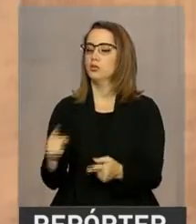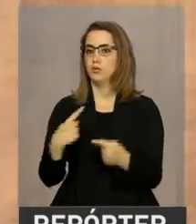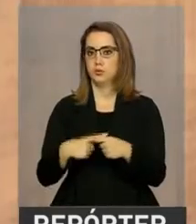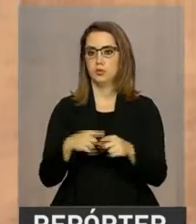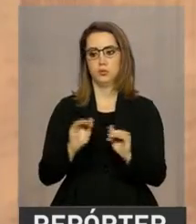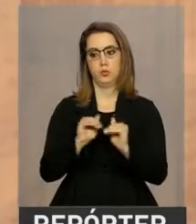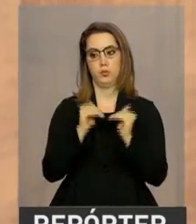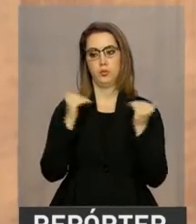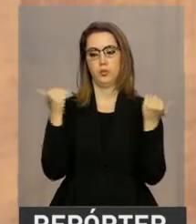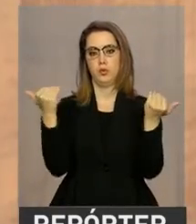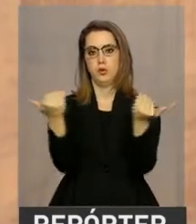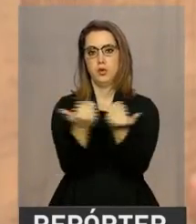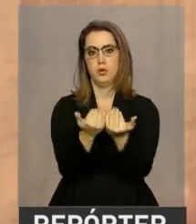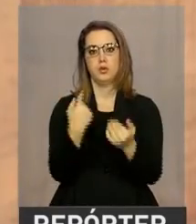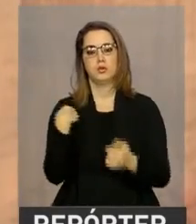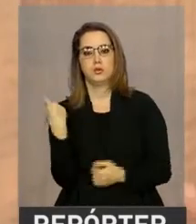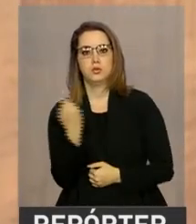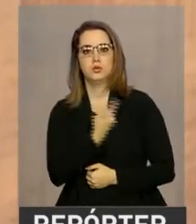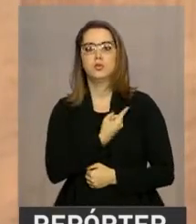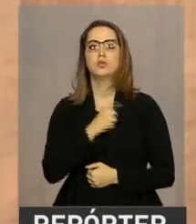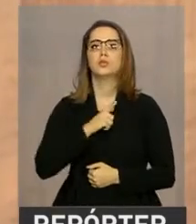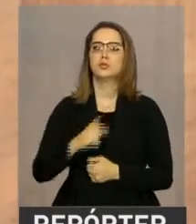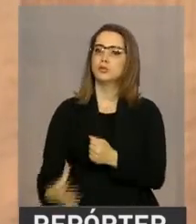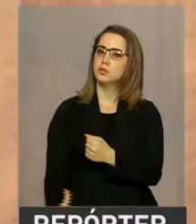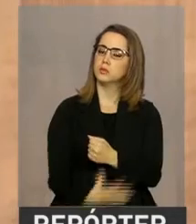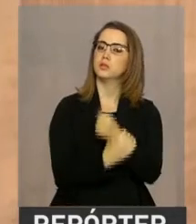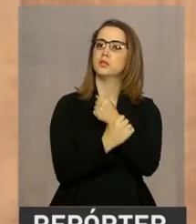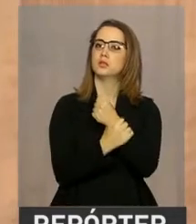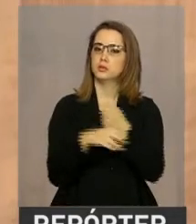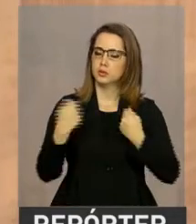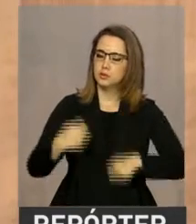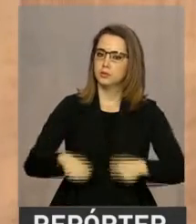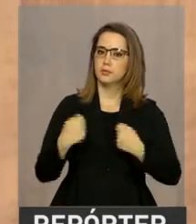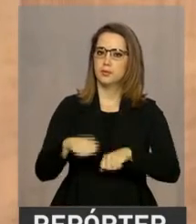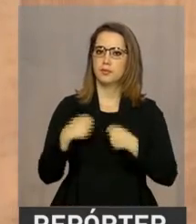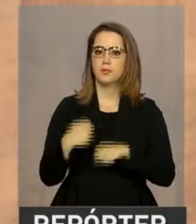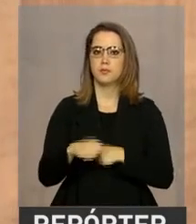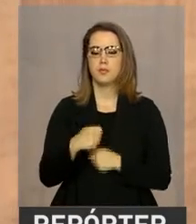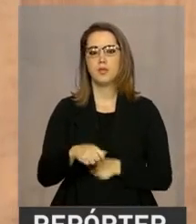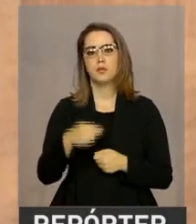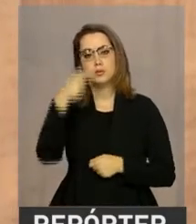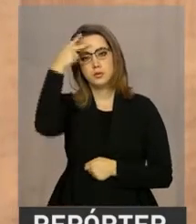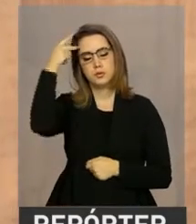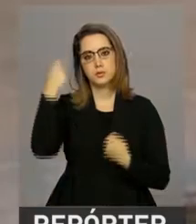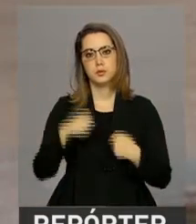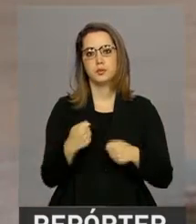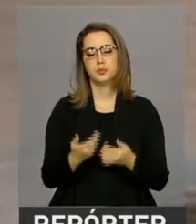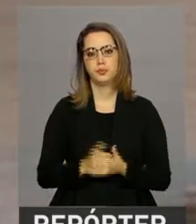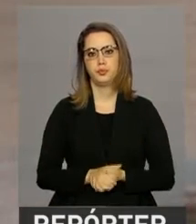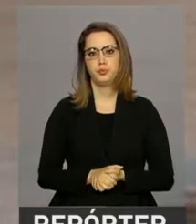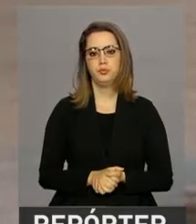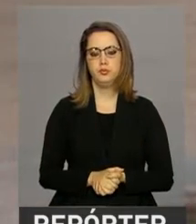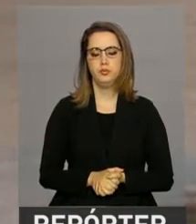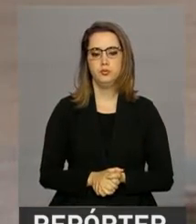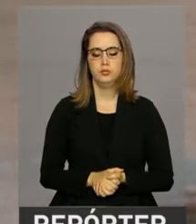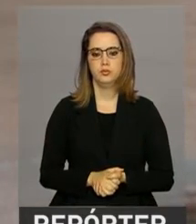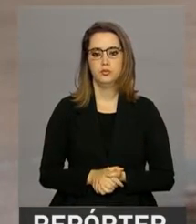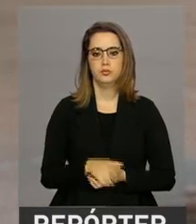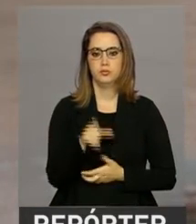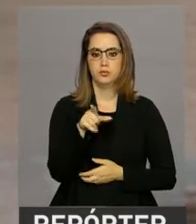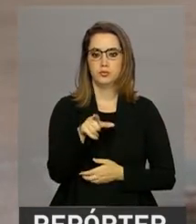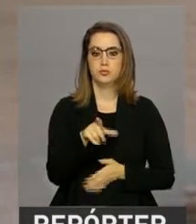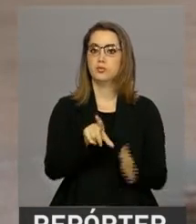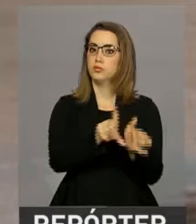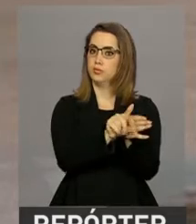Para quê? Para que possamos ter um nível de segurança almejado por todos aqueles que lá comparecerão. E pelas